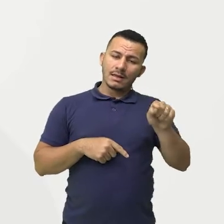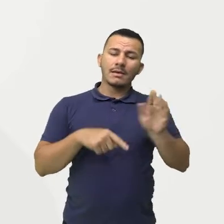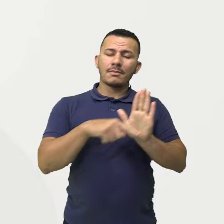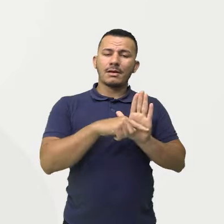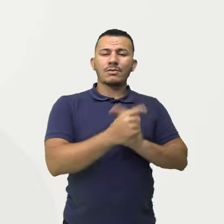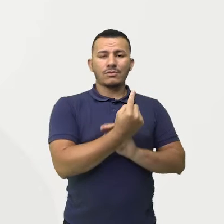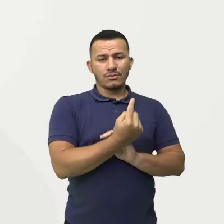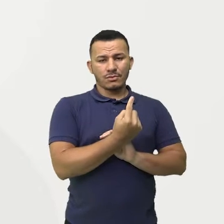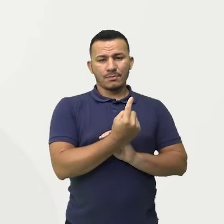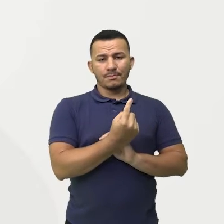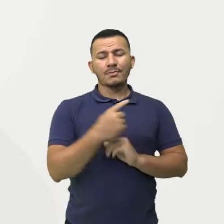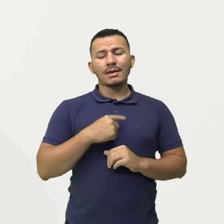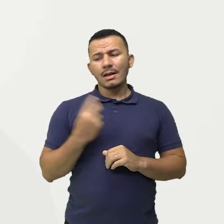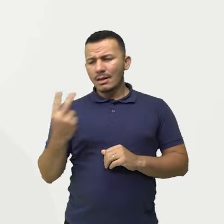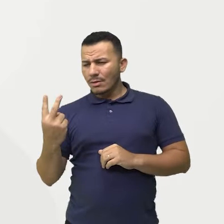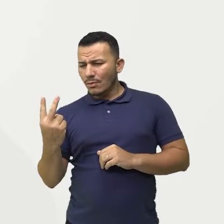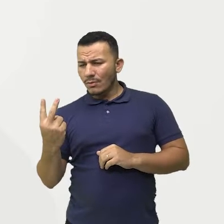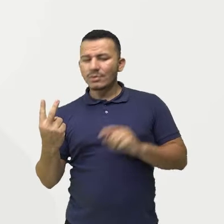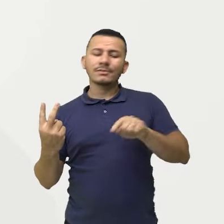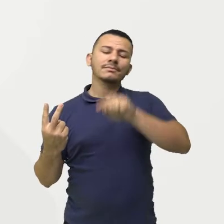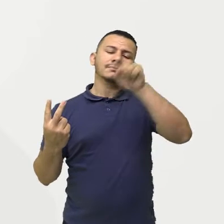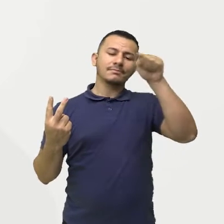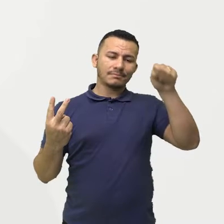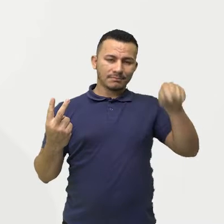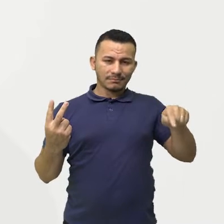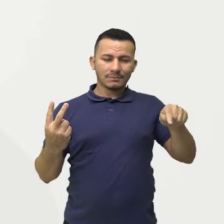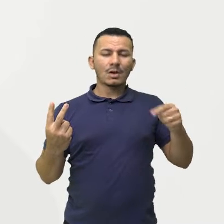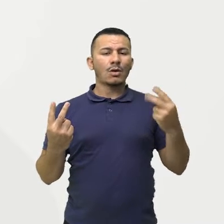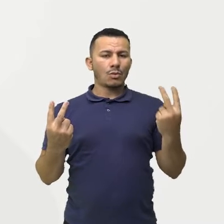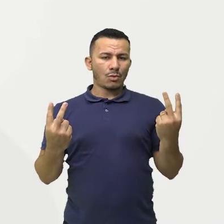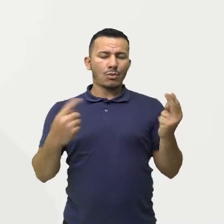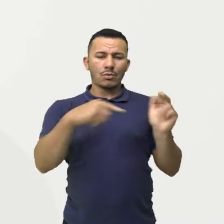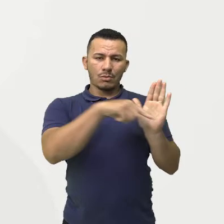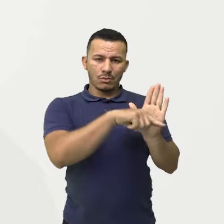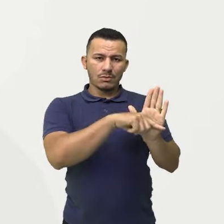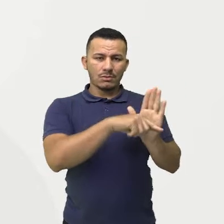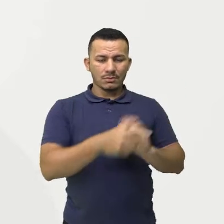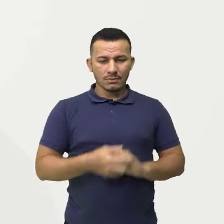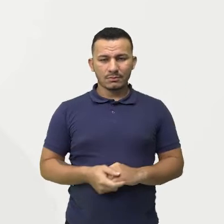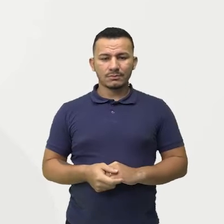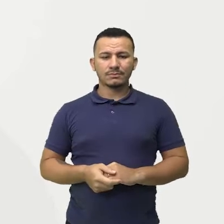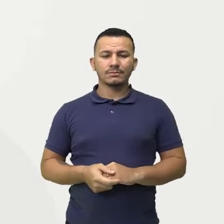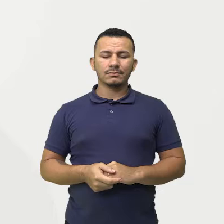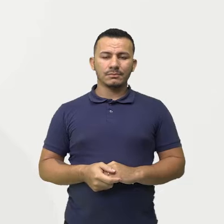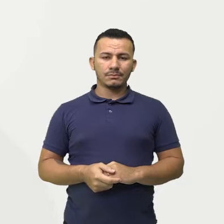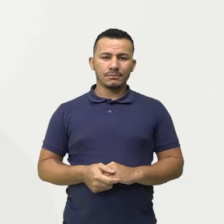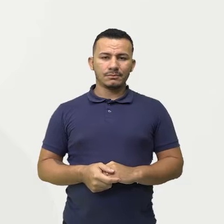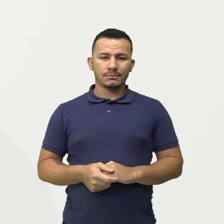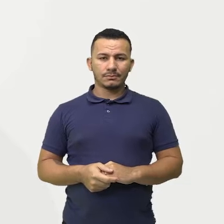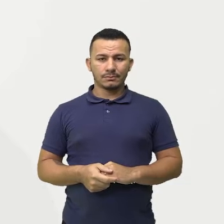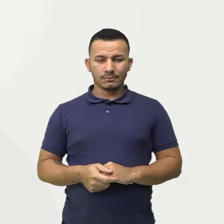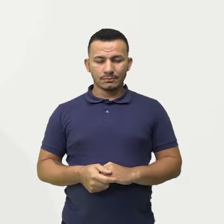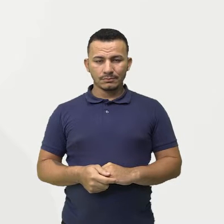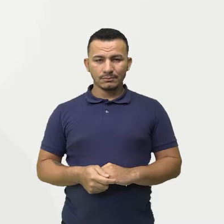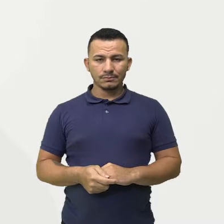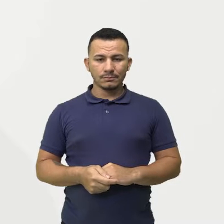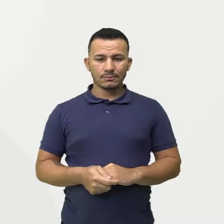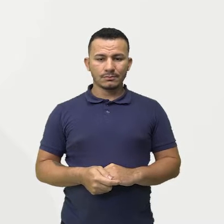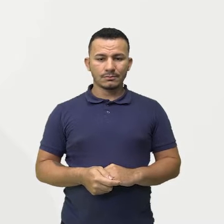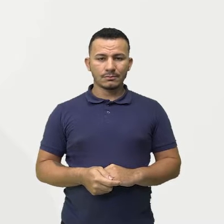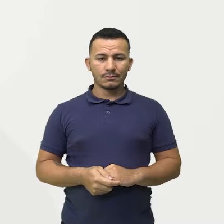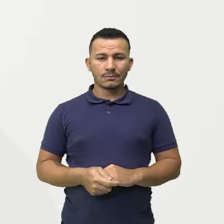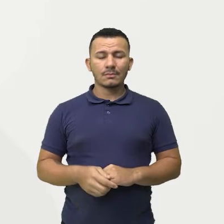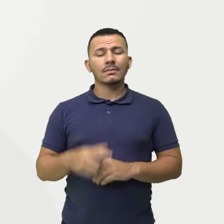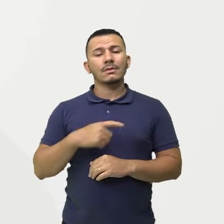ele que é menos 1. Se existe o 2 na reta numérica, existe um oposto a ele na mesma distância que é o menos